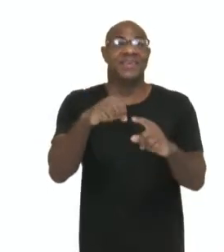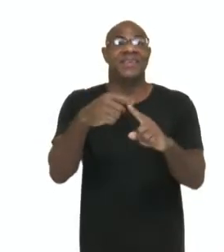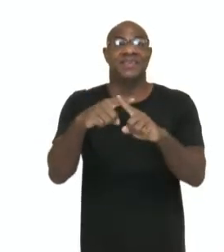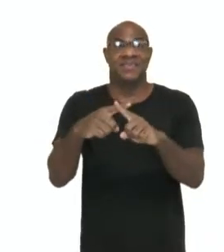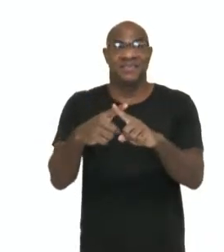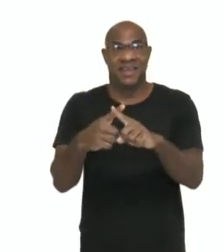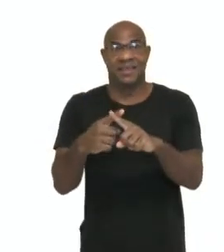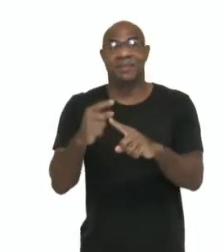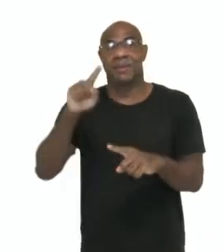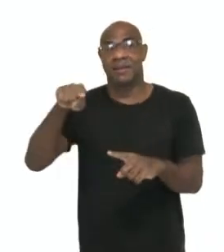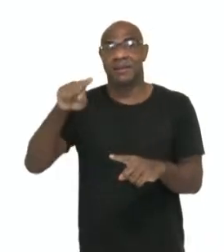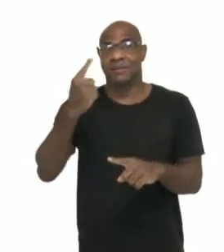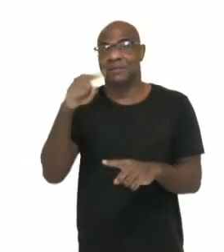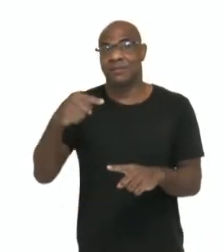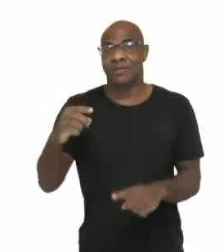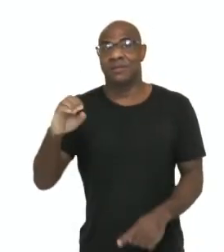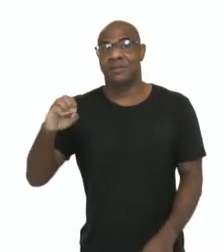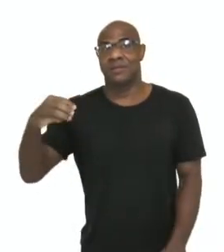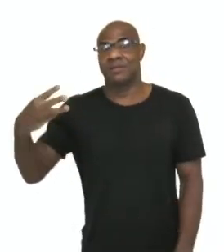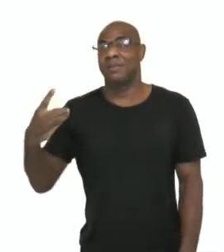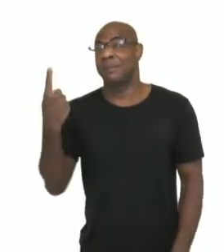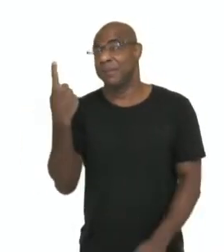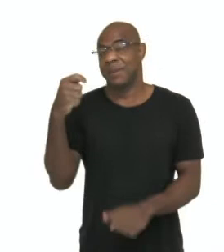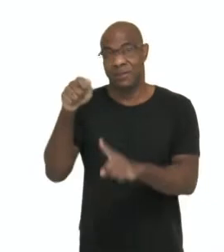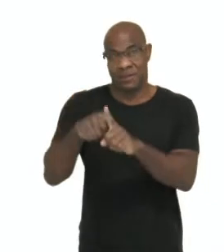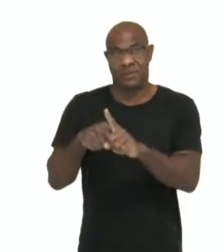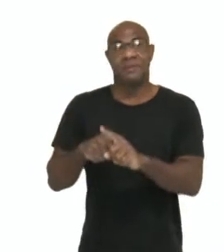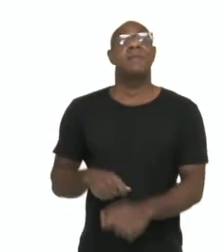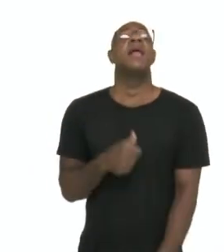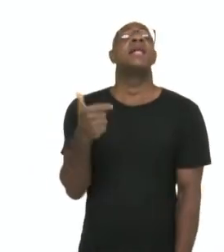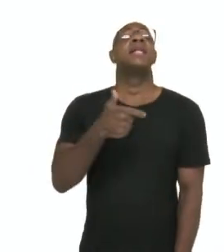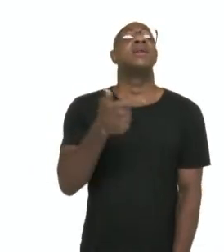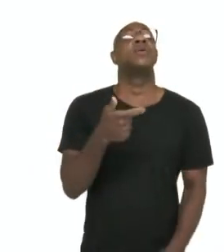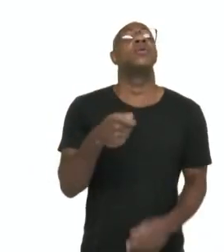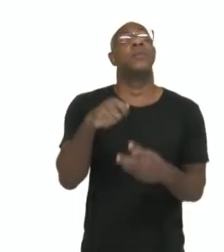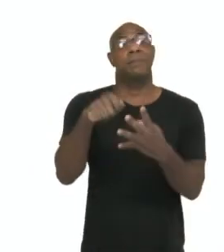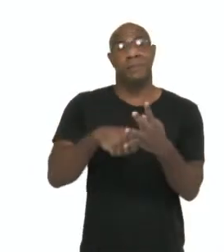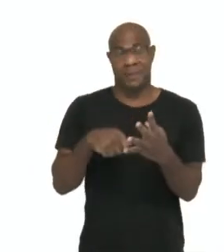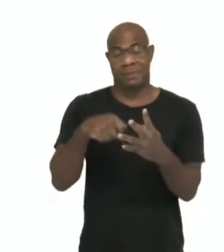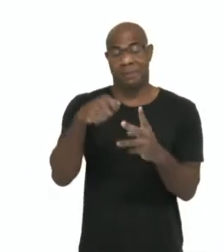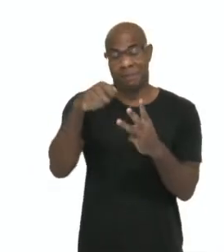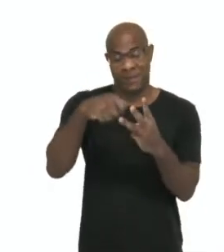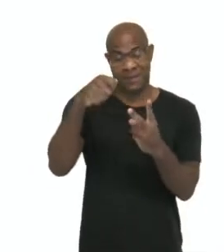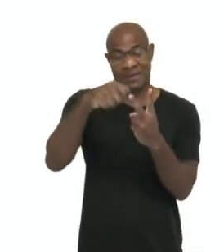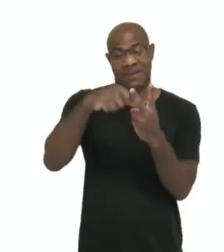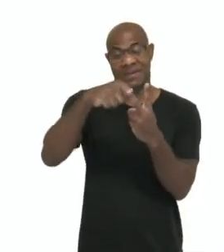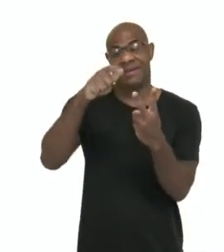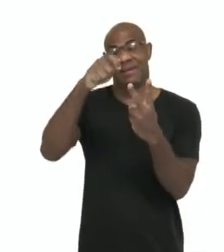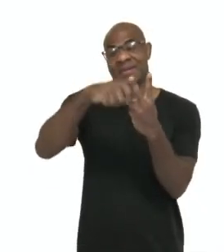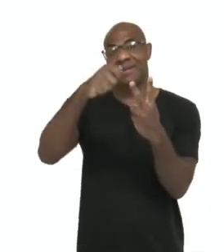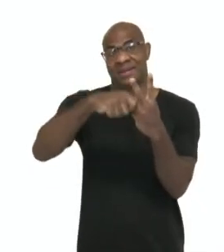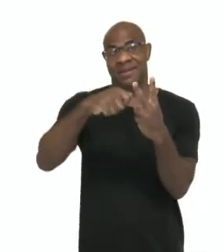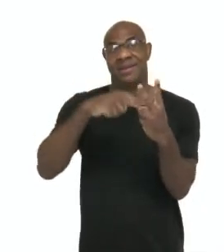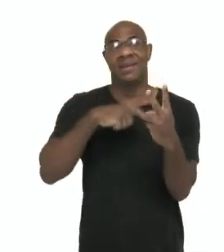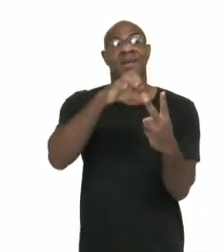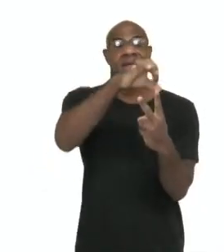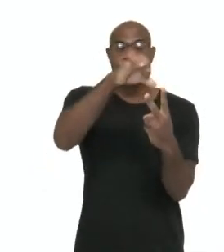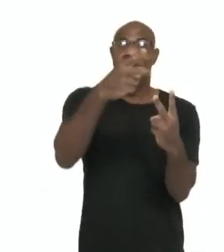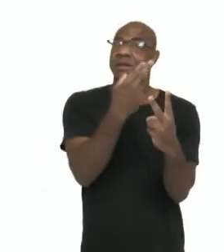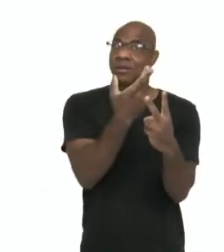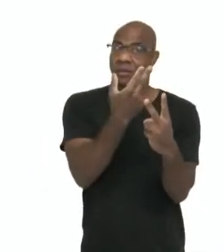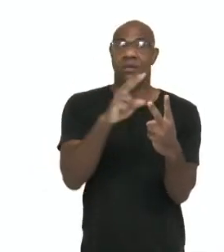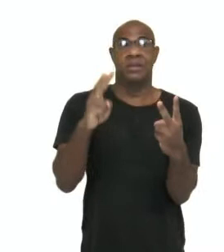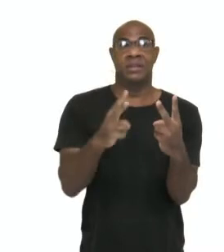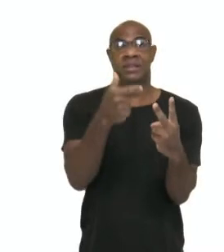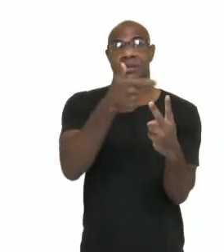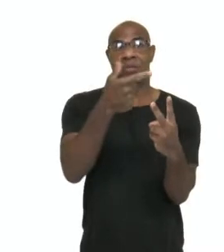1,03 elevado a 1 no primeiro mês. No segundo mês, eu também tenho um montante de 900, tenho um segundo